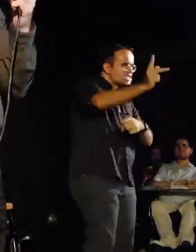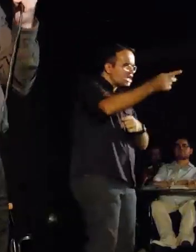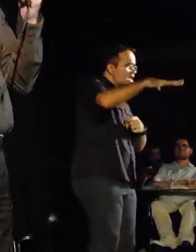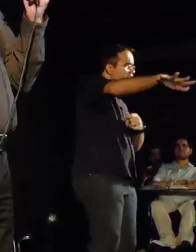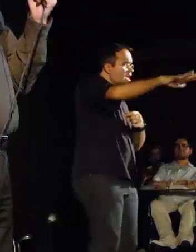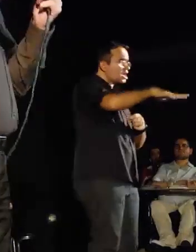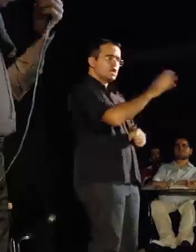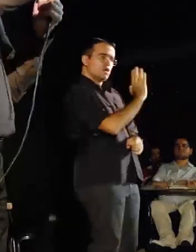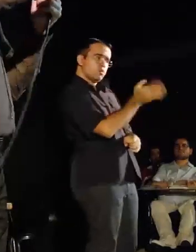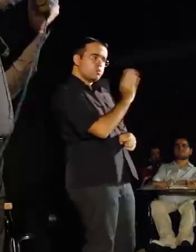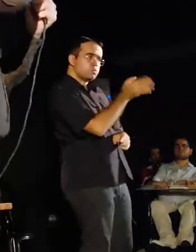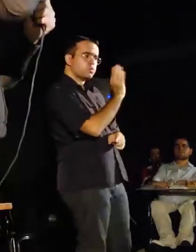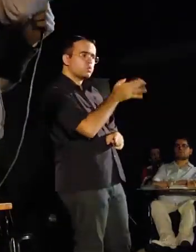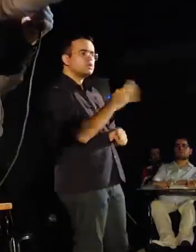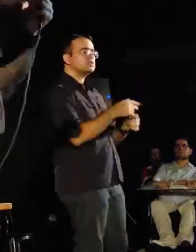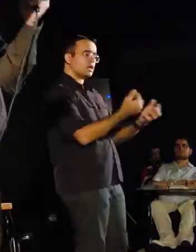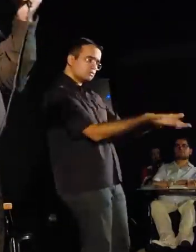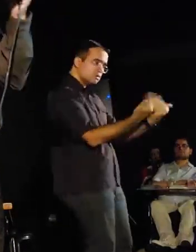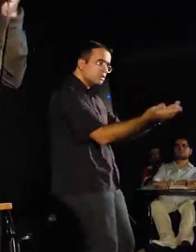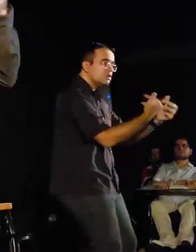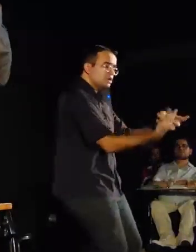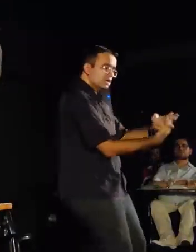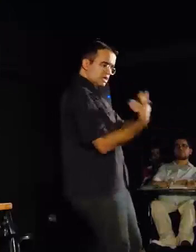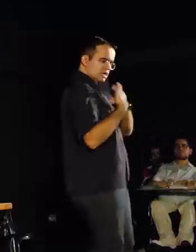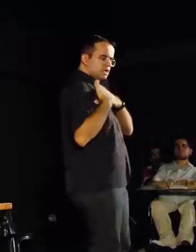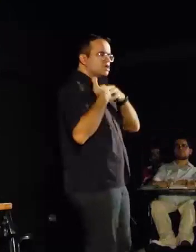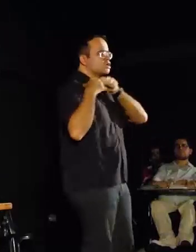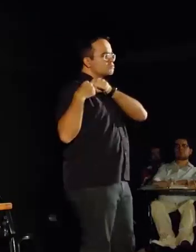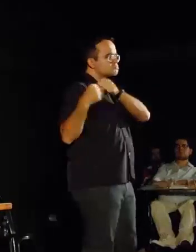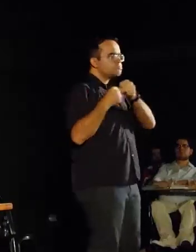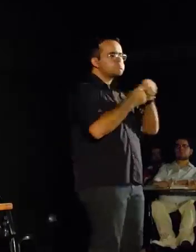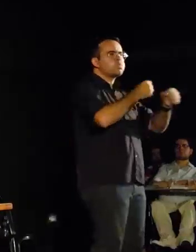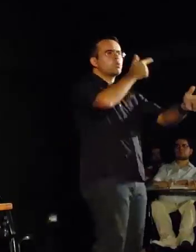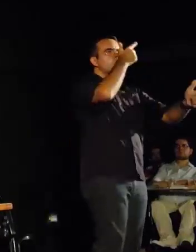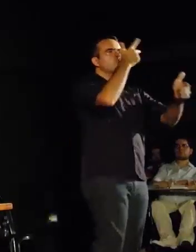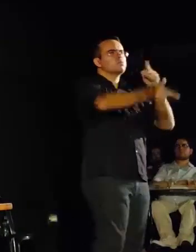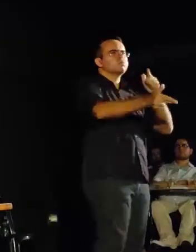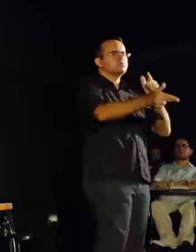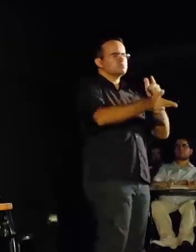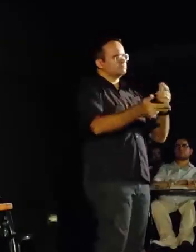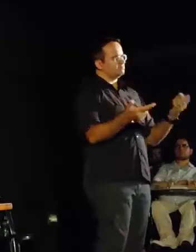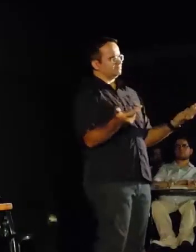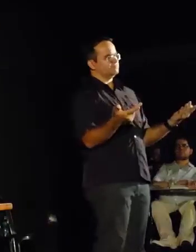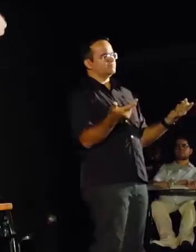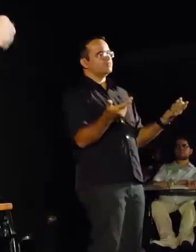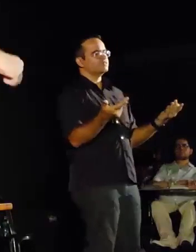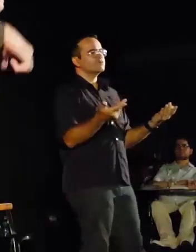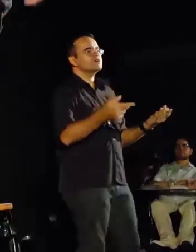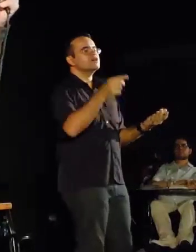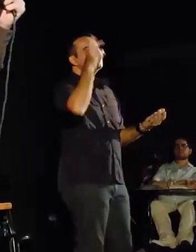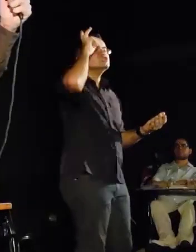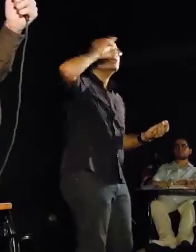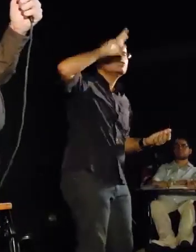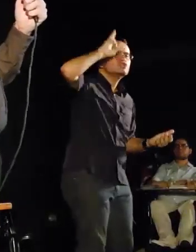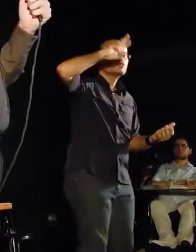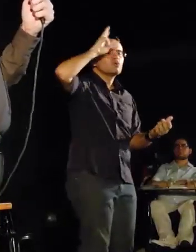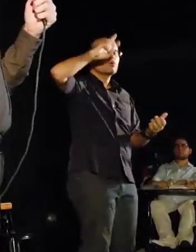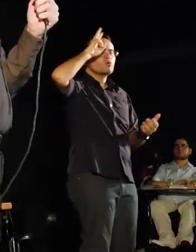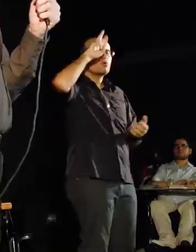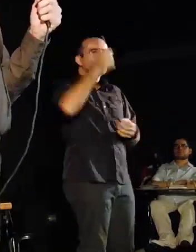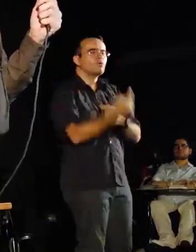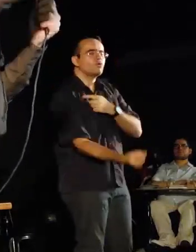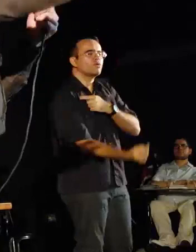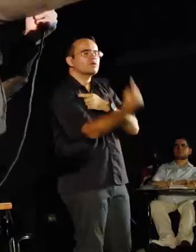história, é necessário mostrar, recuperá-la, a nossa história, certo? Independente se ela seja uma história formada a partir